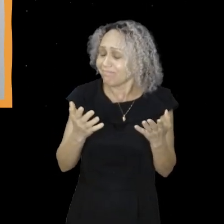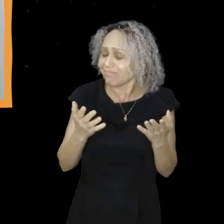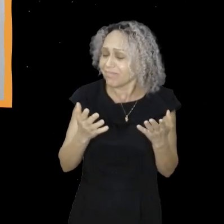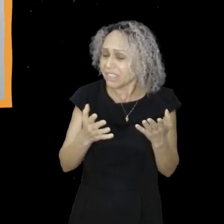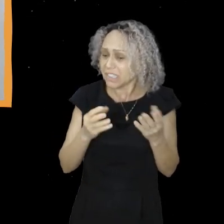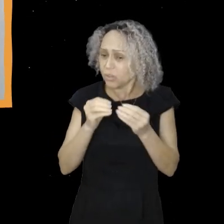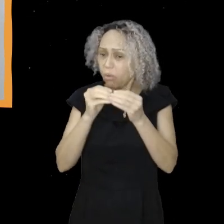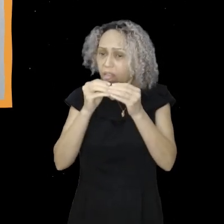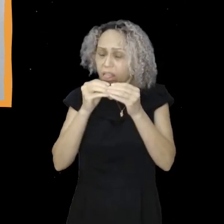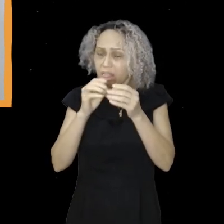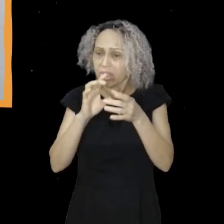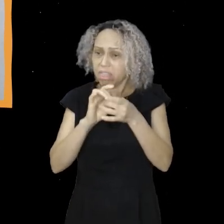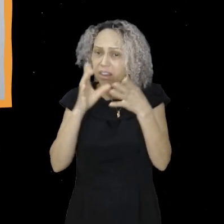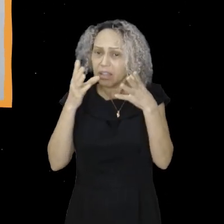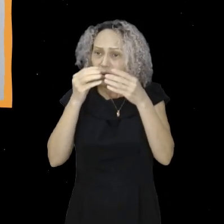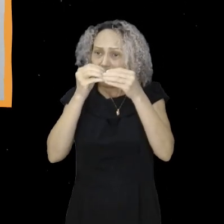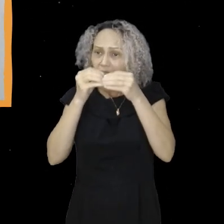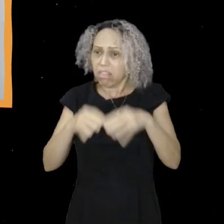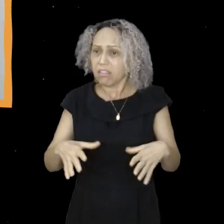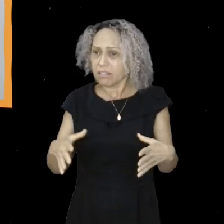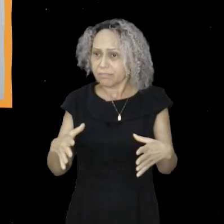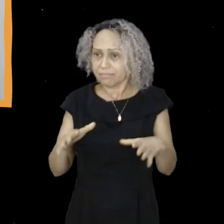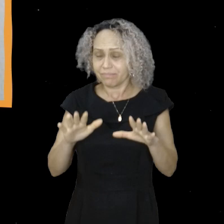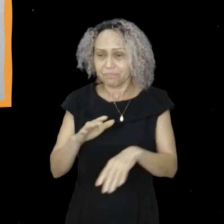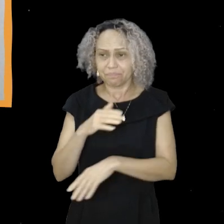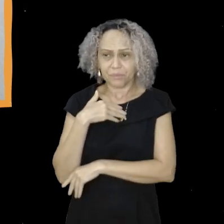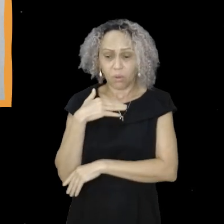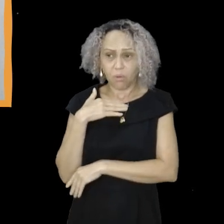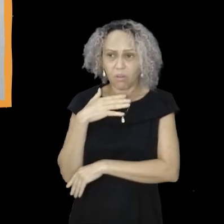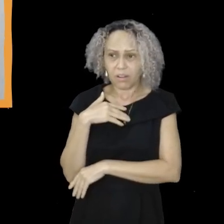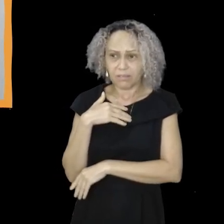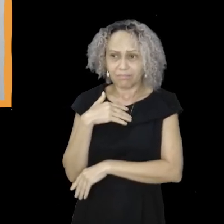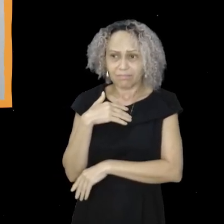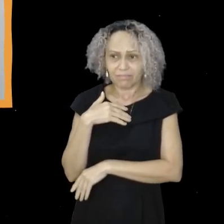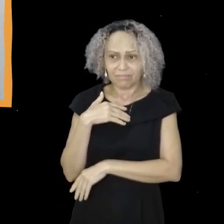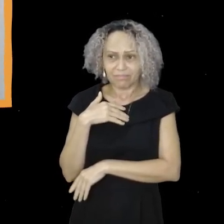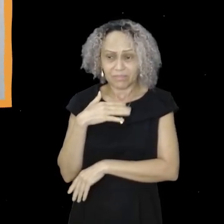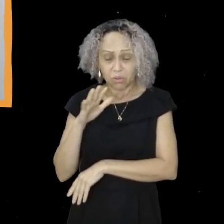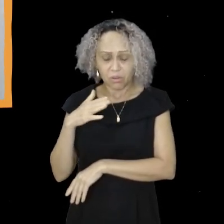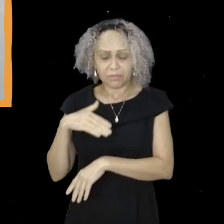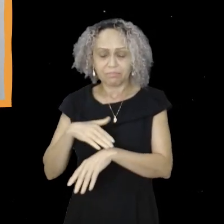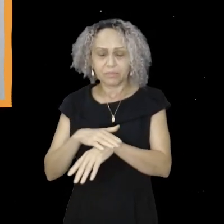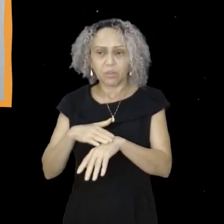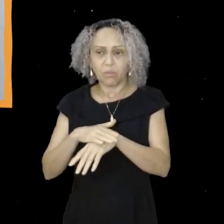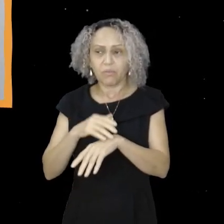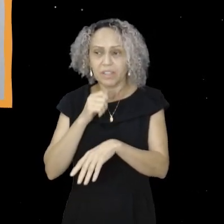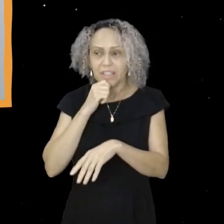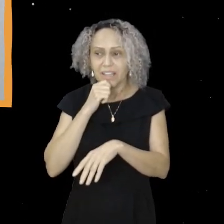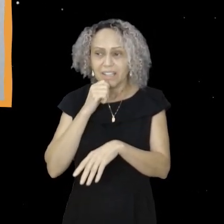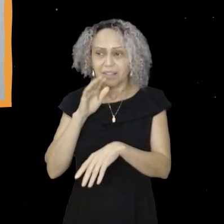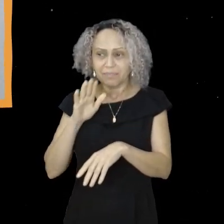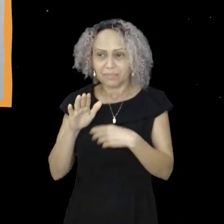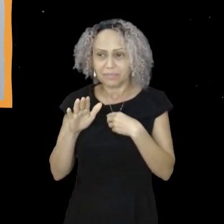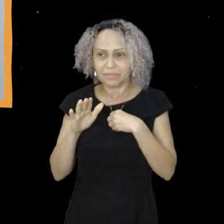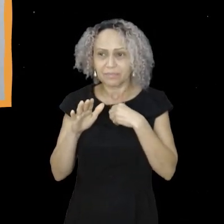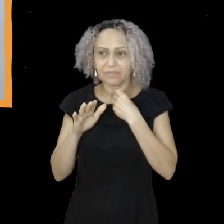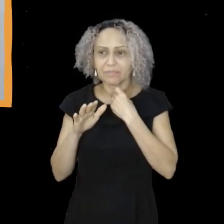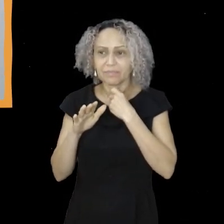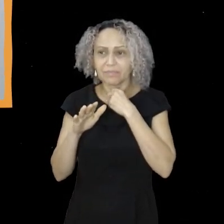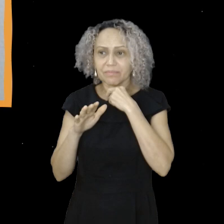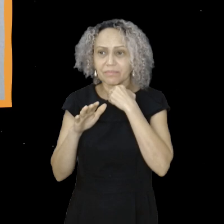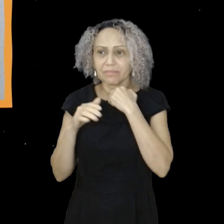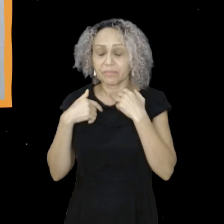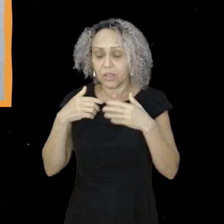pensado nisso enquanto uma questão geracional, mas eu vou contar uma coisa pra vocês que a gente não conversou no roteiro, mas que o meu pai, eu